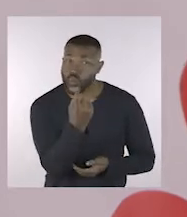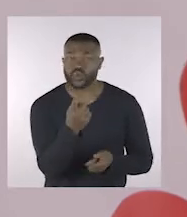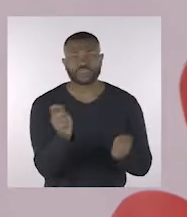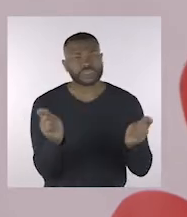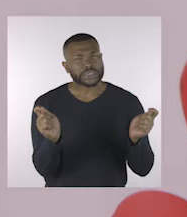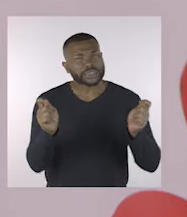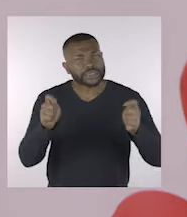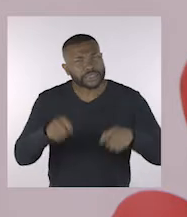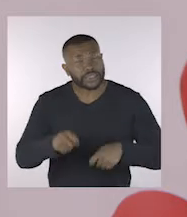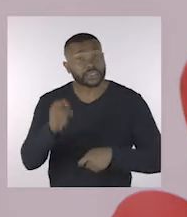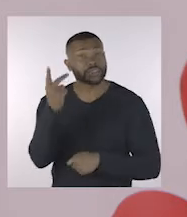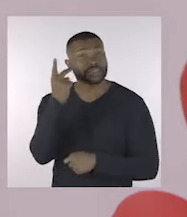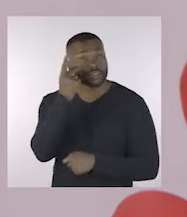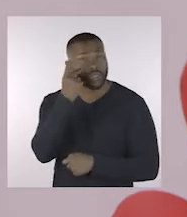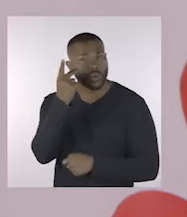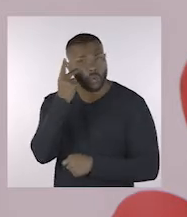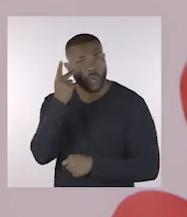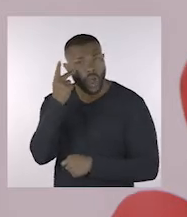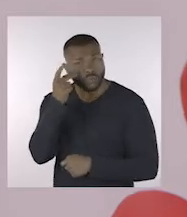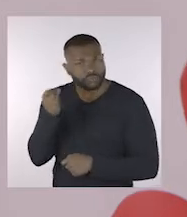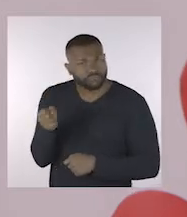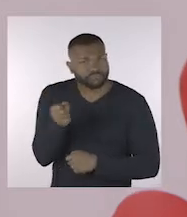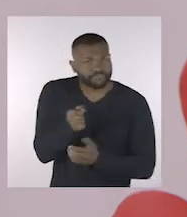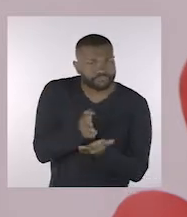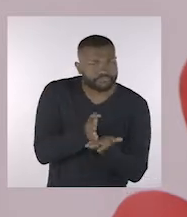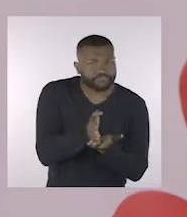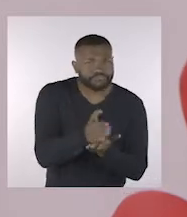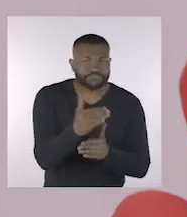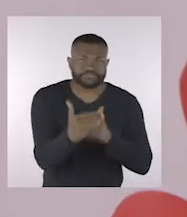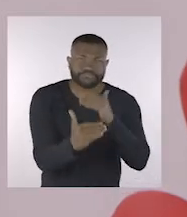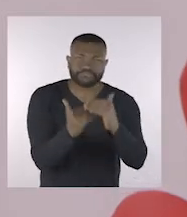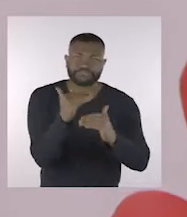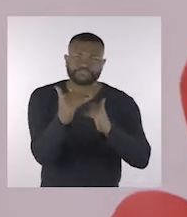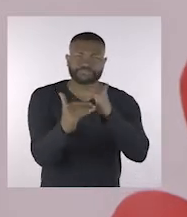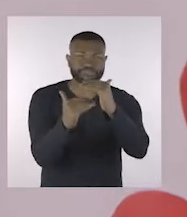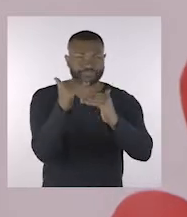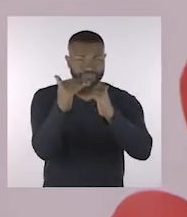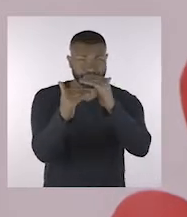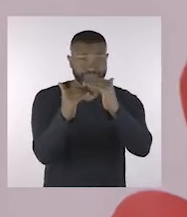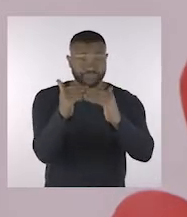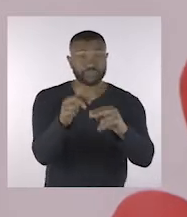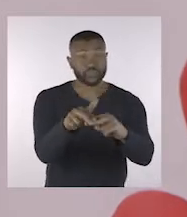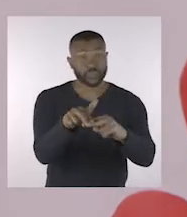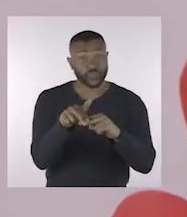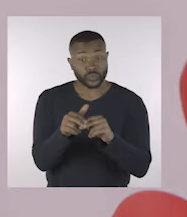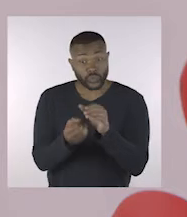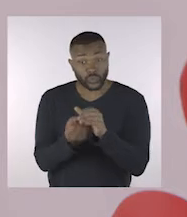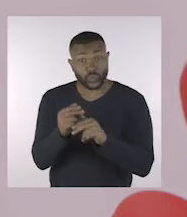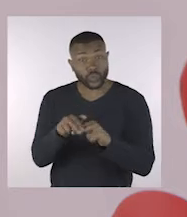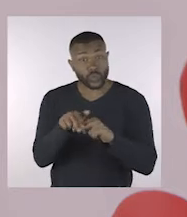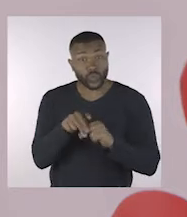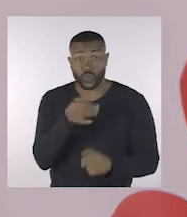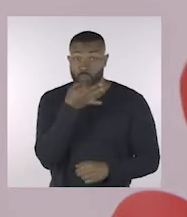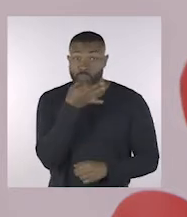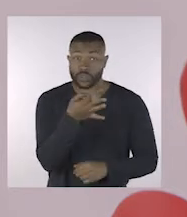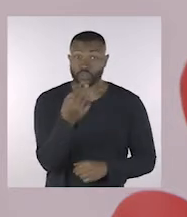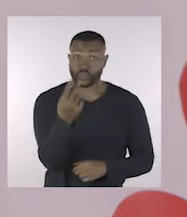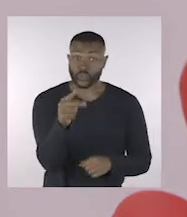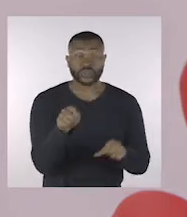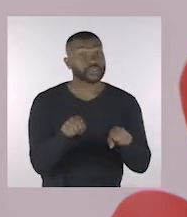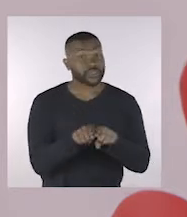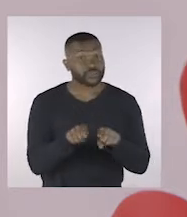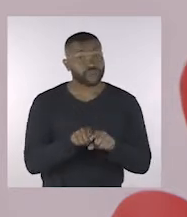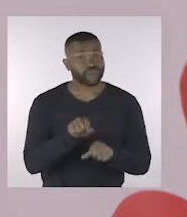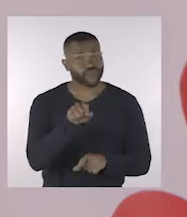o único que é capaz de recolocar São Paulo no rumo do Progresso isso porque ele foi feito a partir da sua